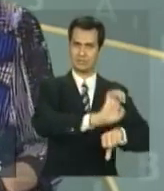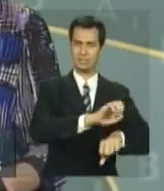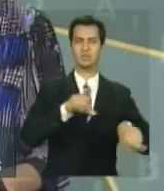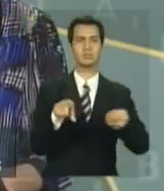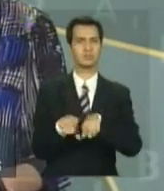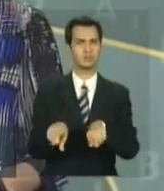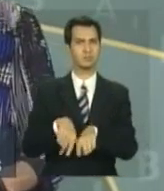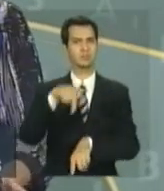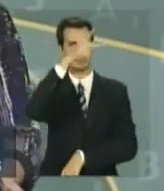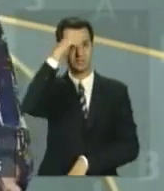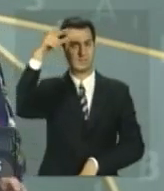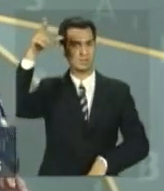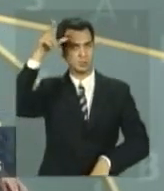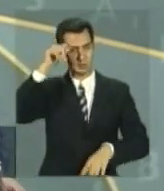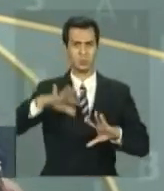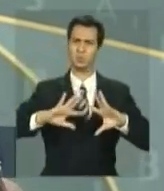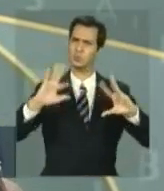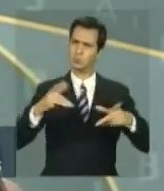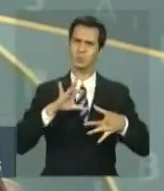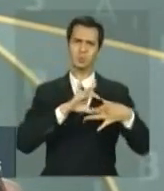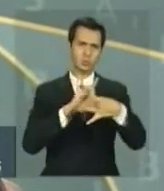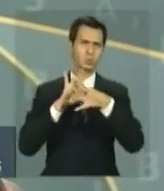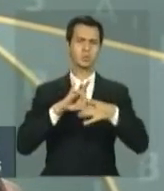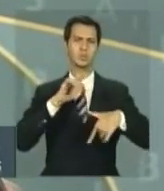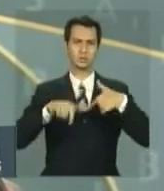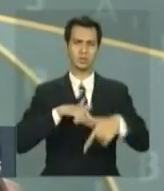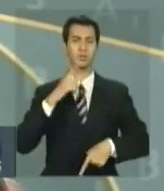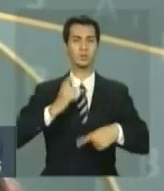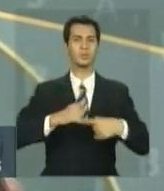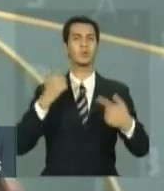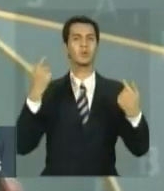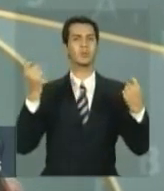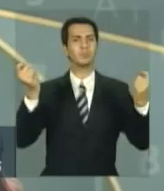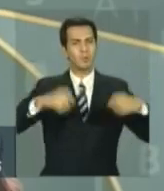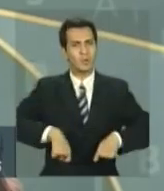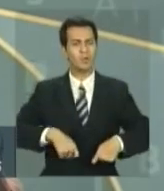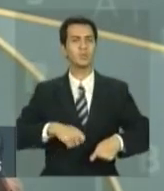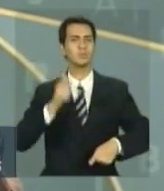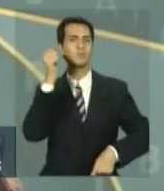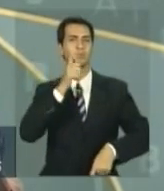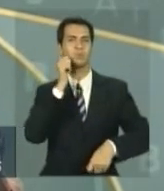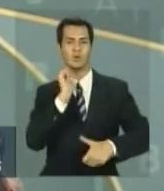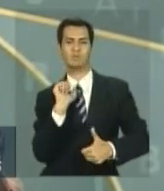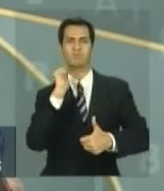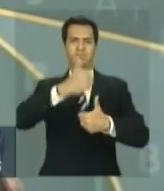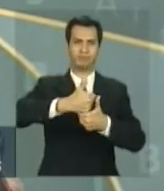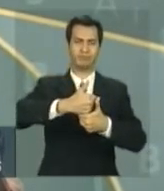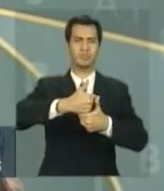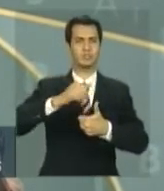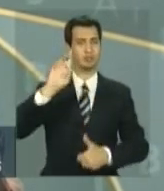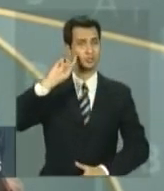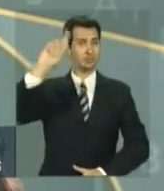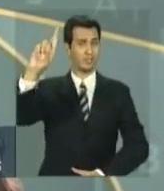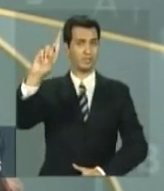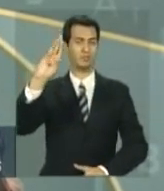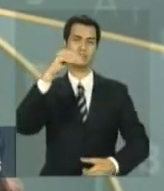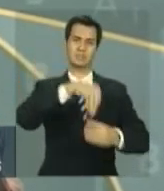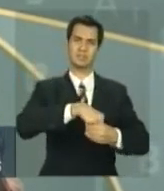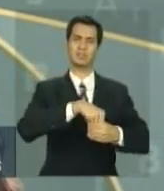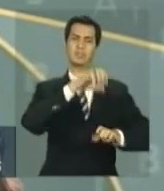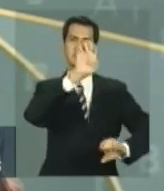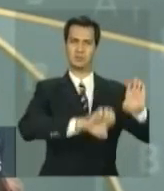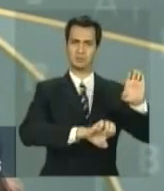que tenham mais acesso a postos de comando e de chefia nas empresas em que